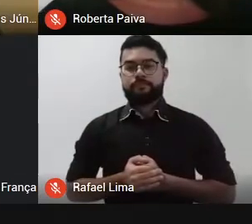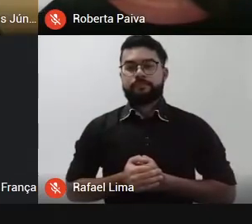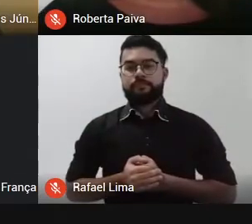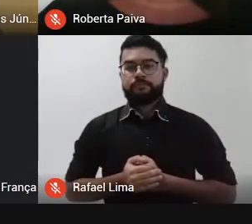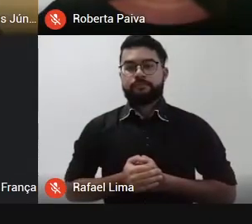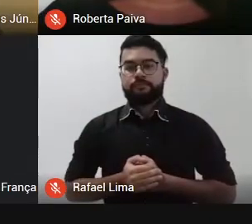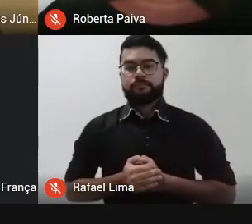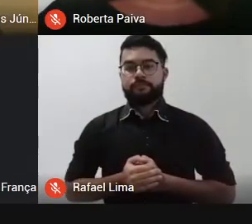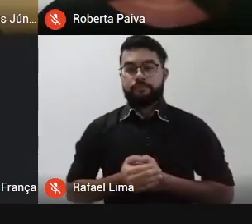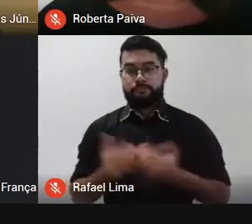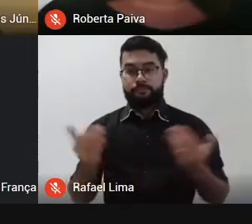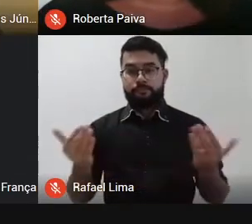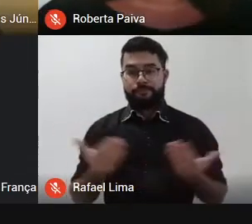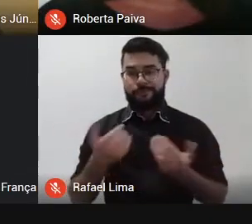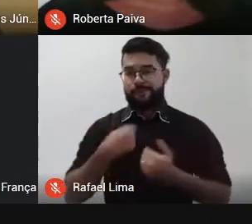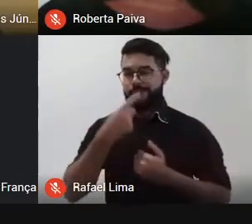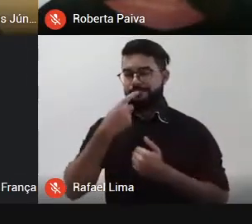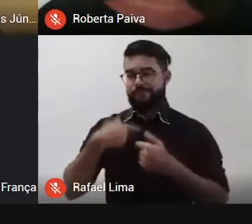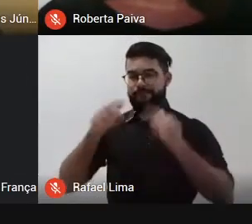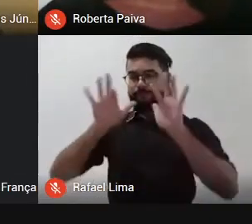vamos aqui às considerações.